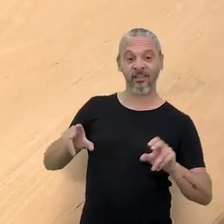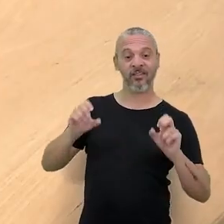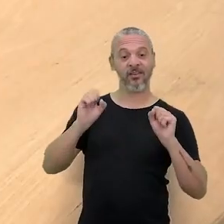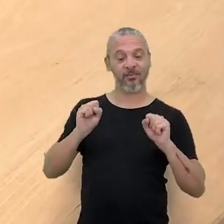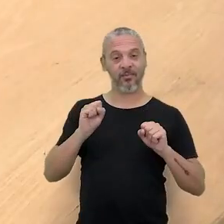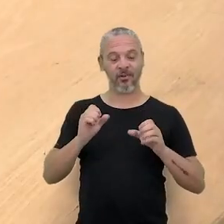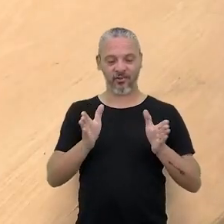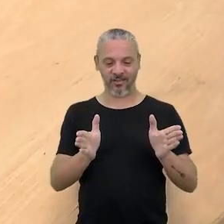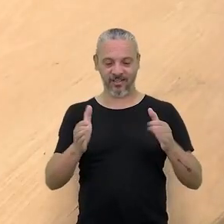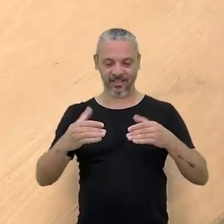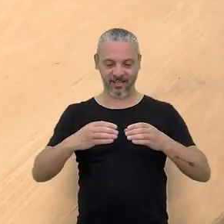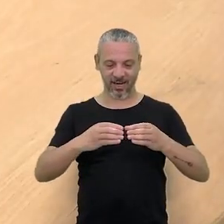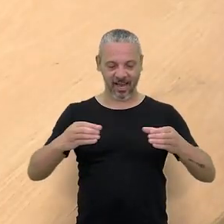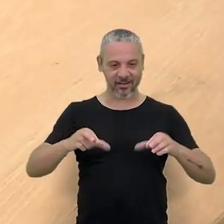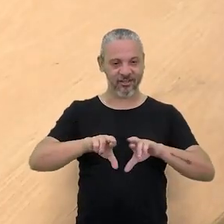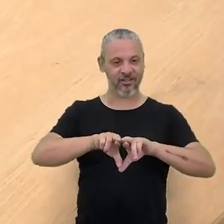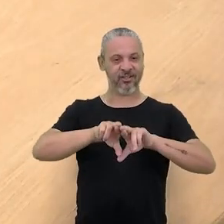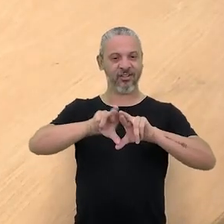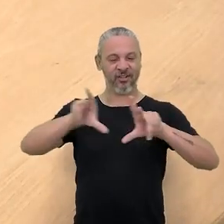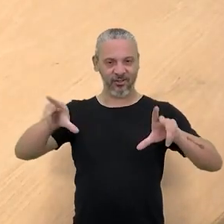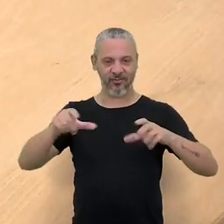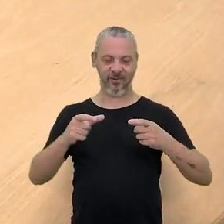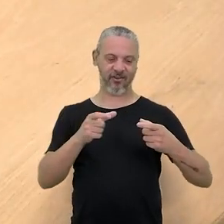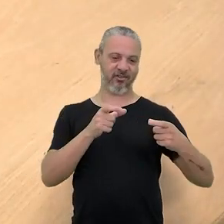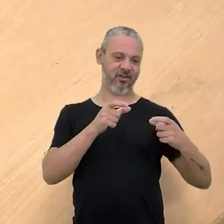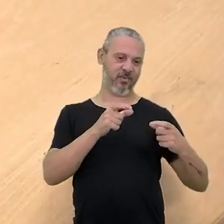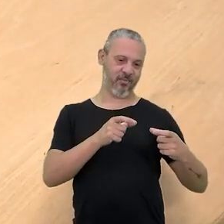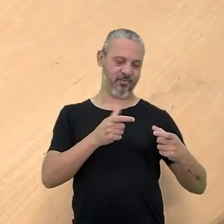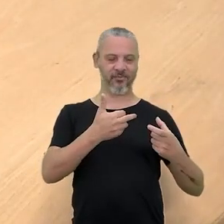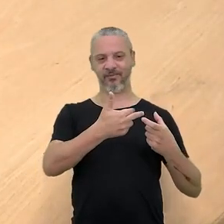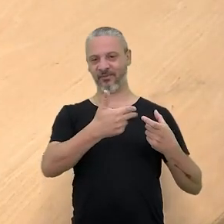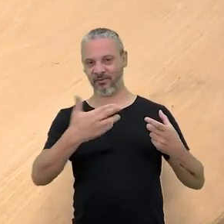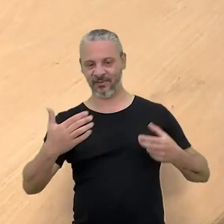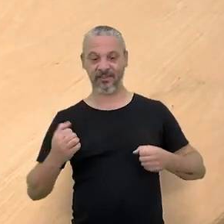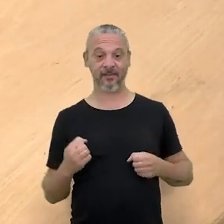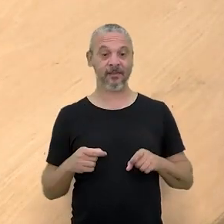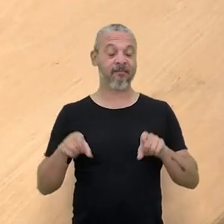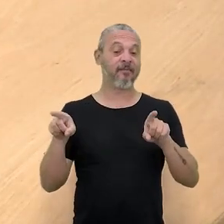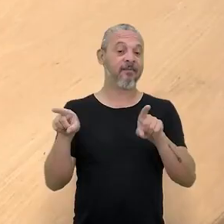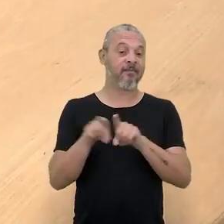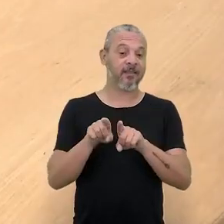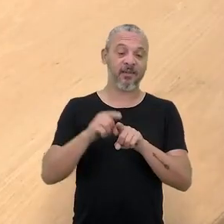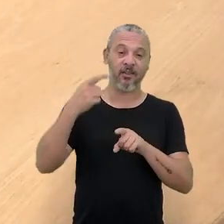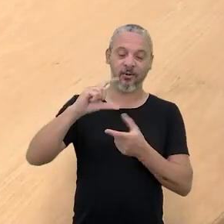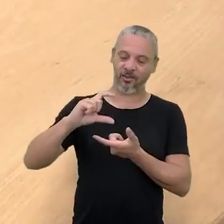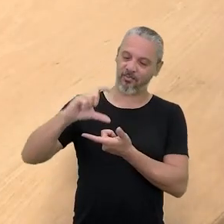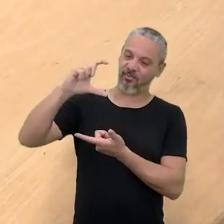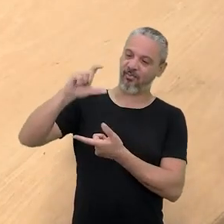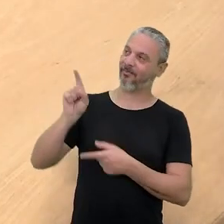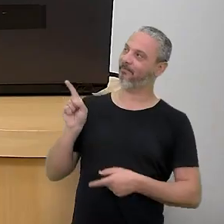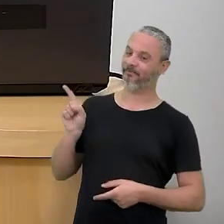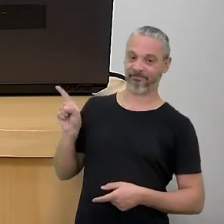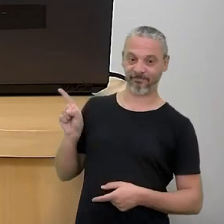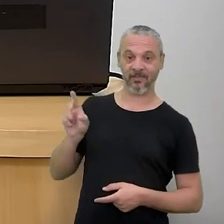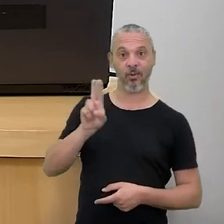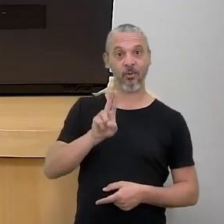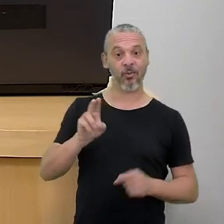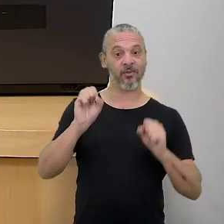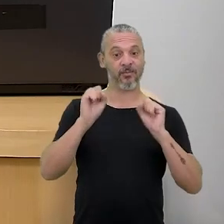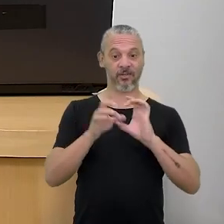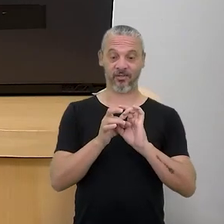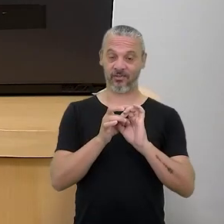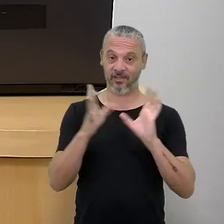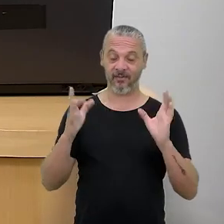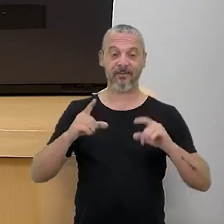de suco, um pote de margarina e também outra caixinha de suco aqui. Então,